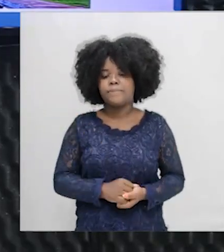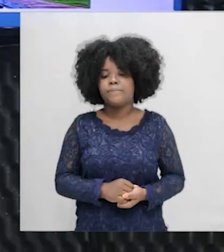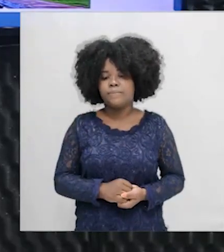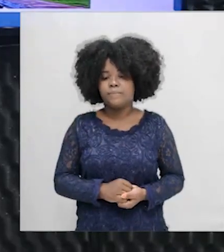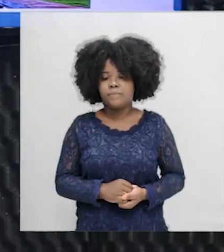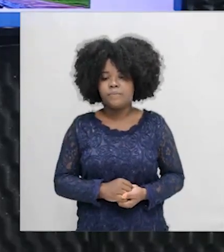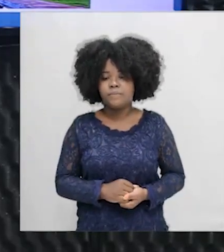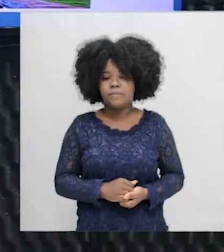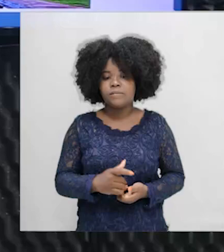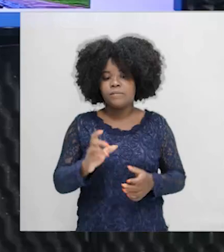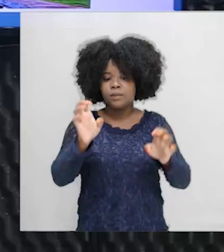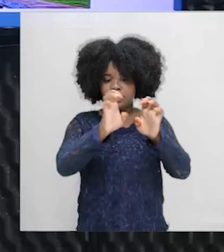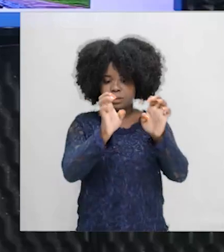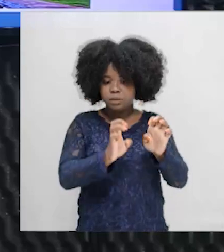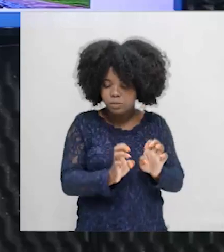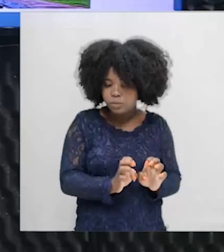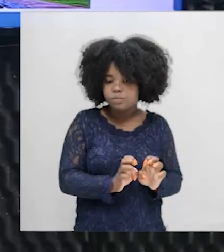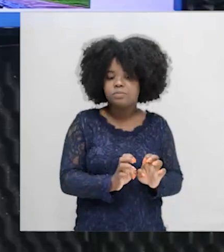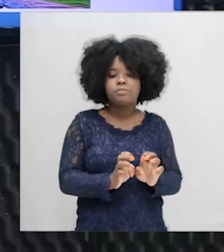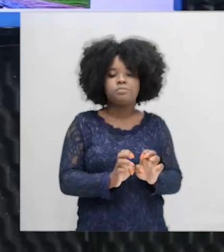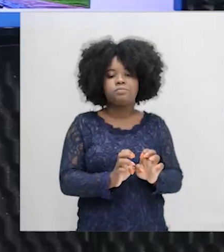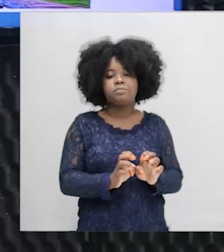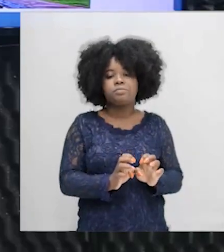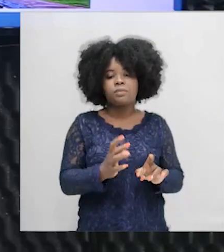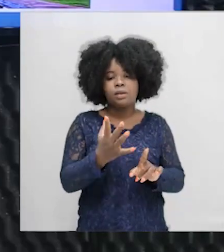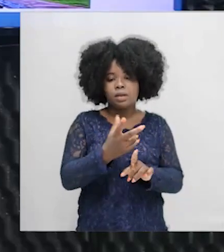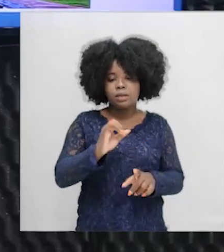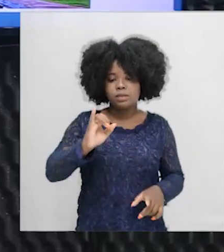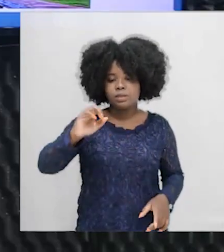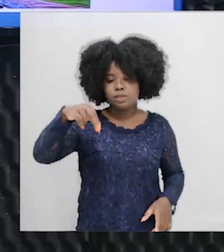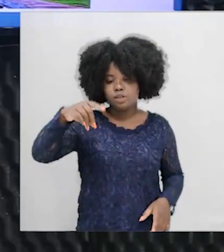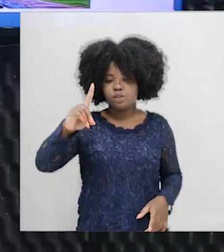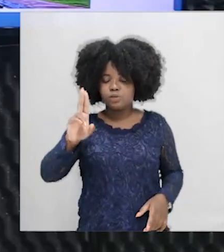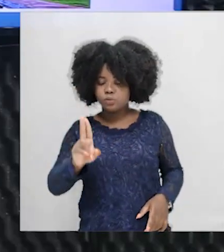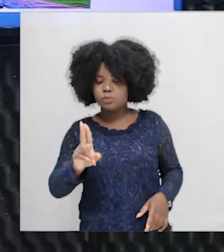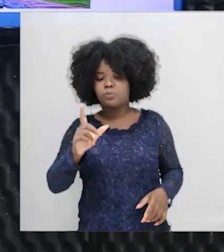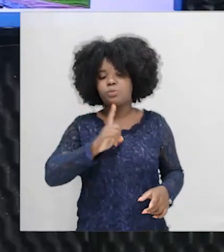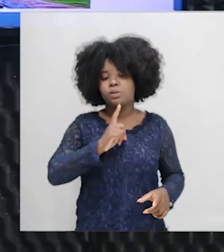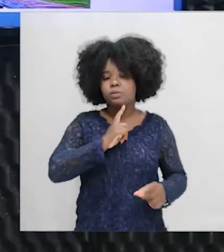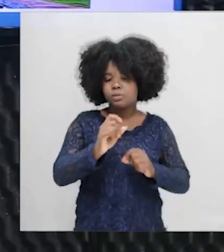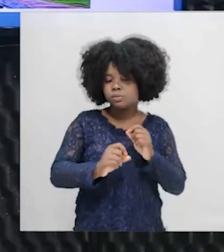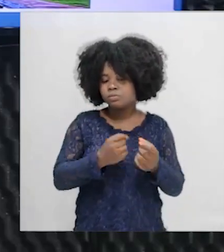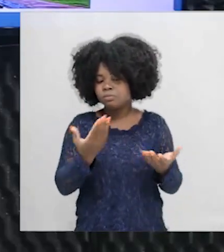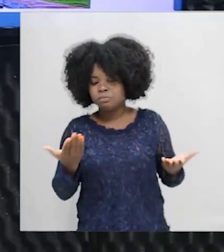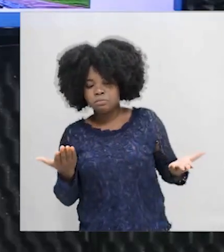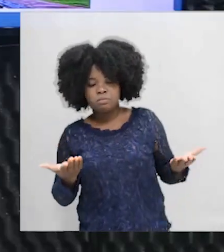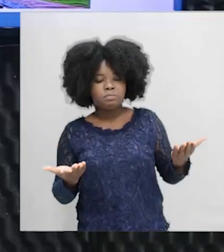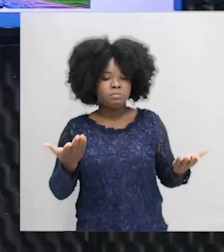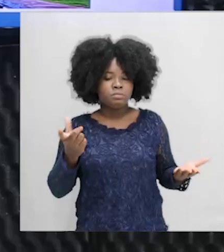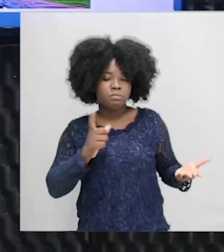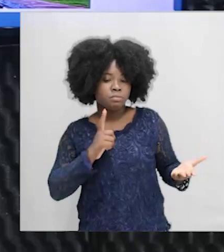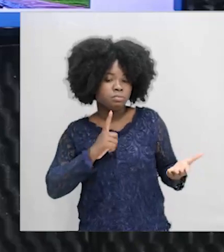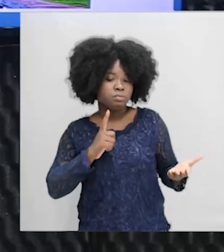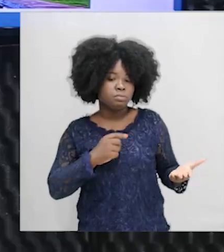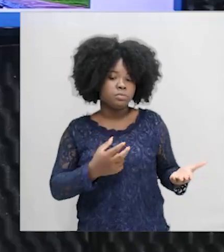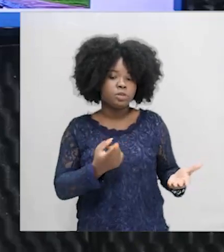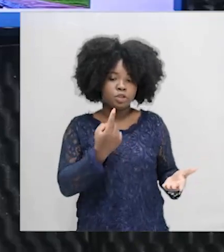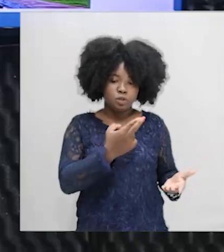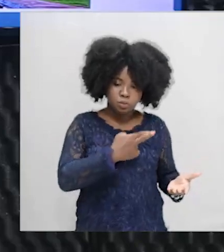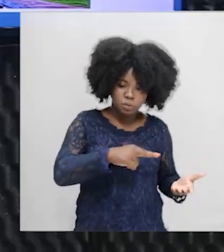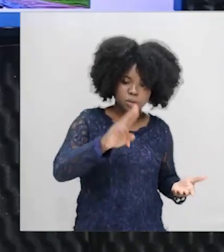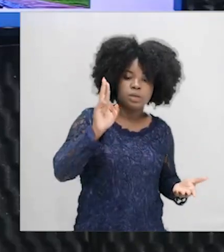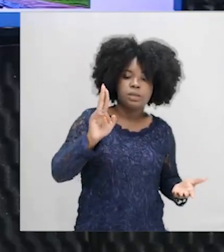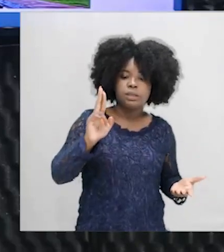tem uma estrutura e um pé gigantesco na arte hindu. Então, ele é uma meia situação onde você tem interferência de uma